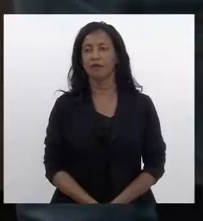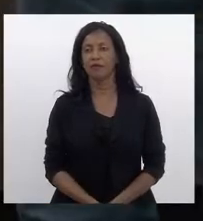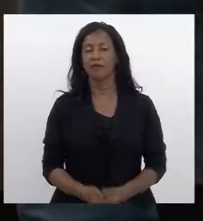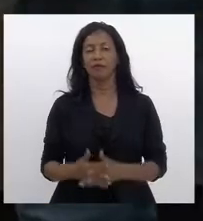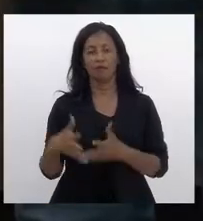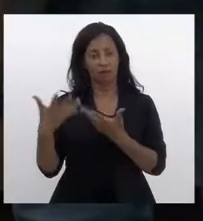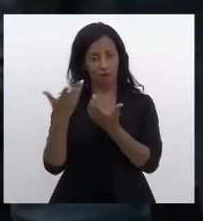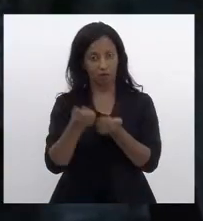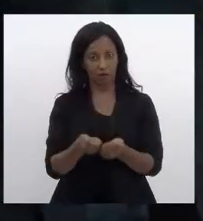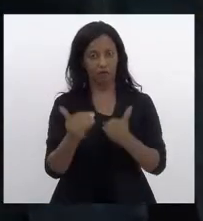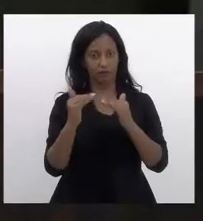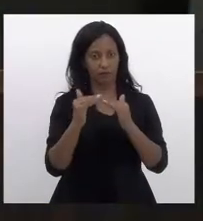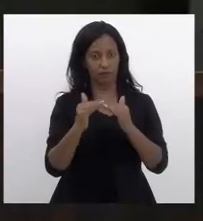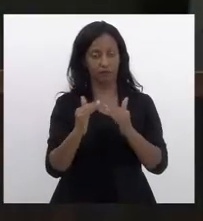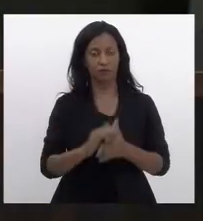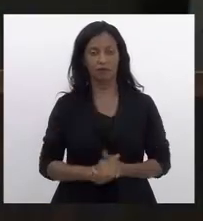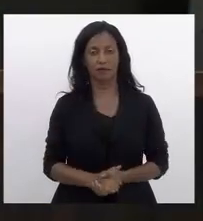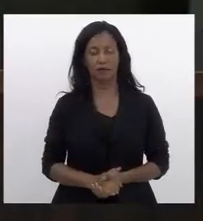Favorável, presidente.